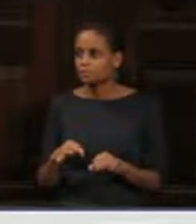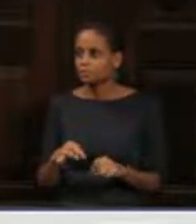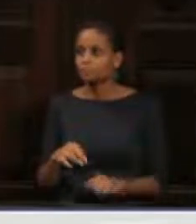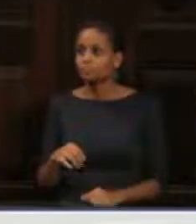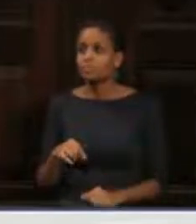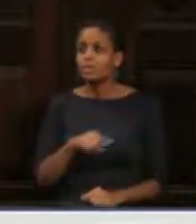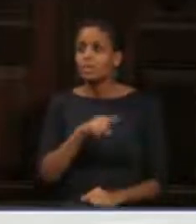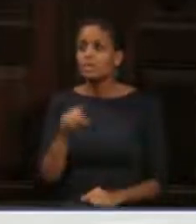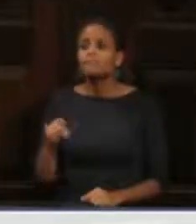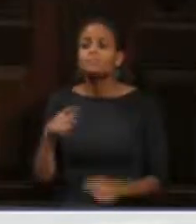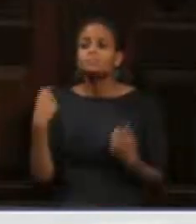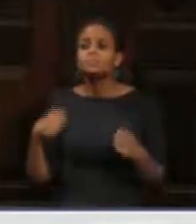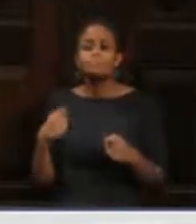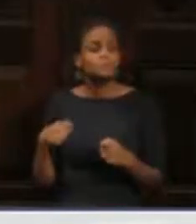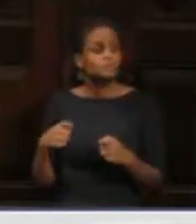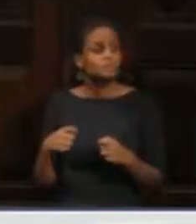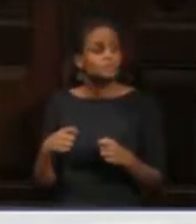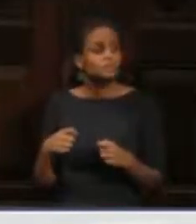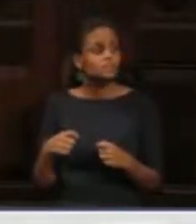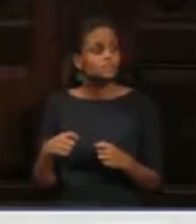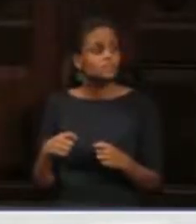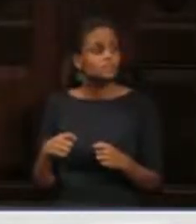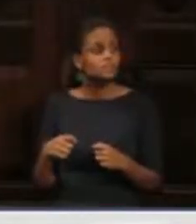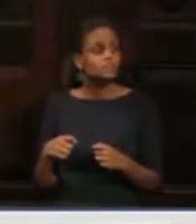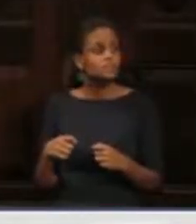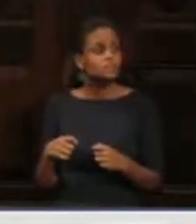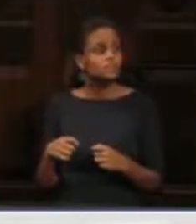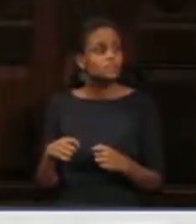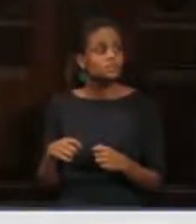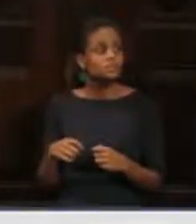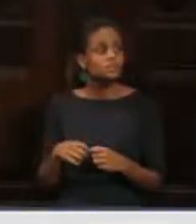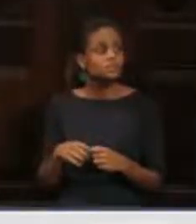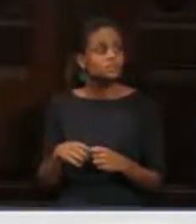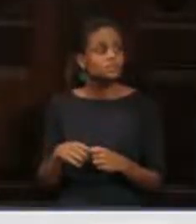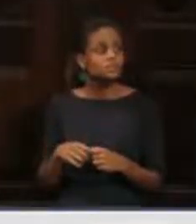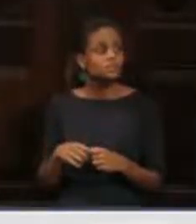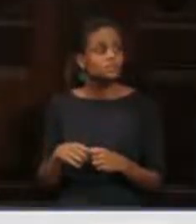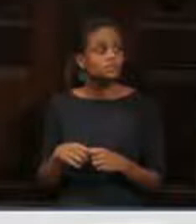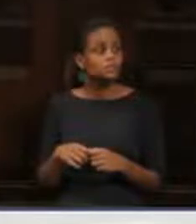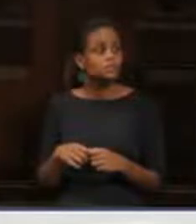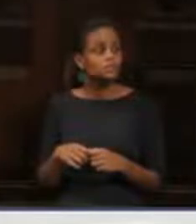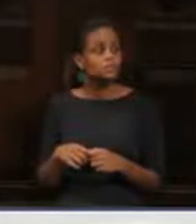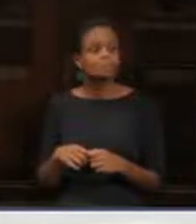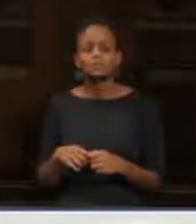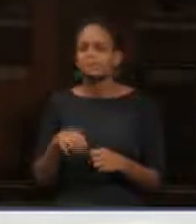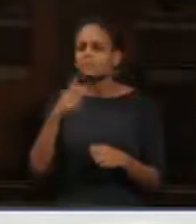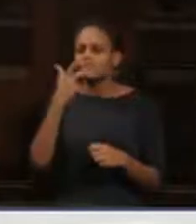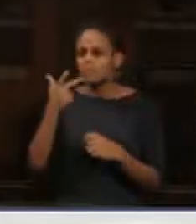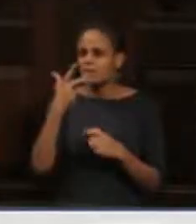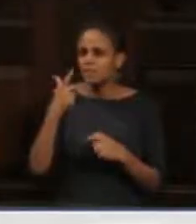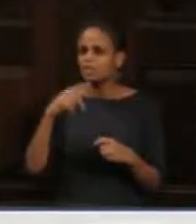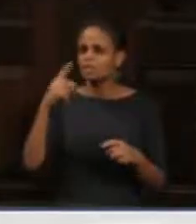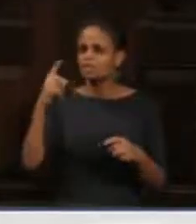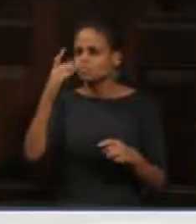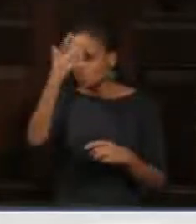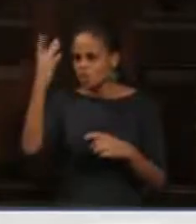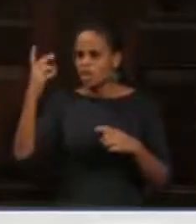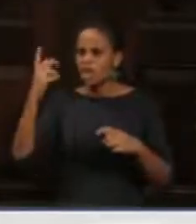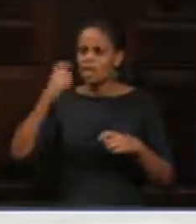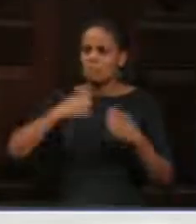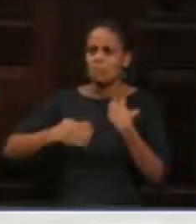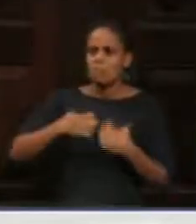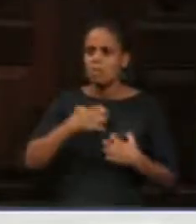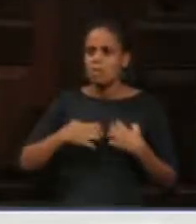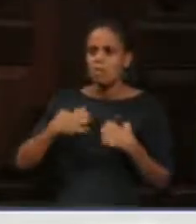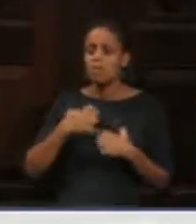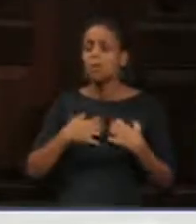desespero como consequência por todos os descasos de sua gestão. E, além de tudo, o senhor mostra a